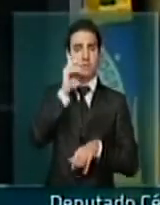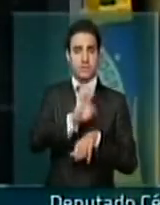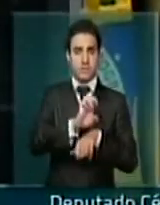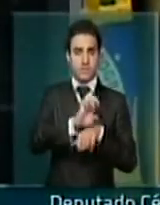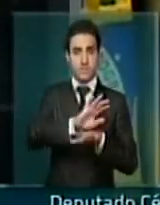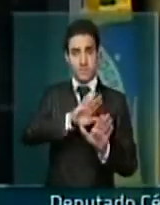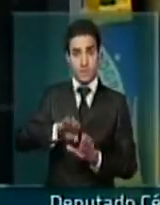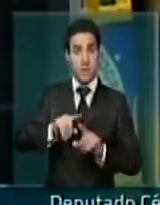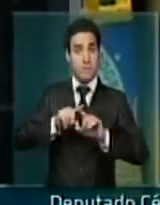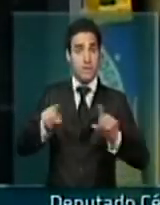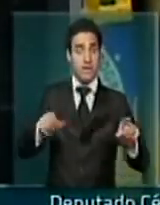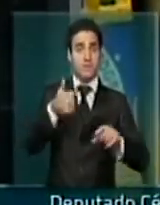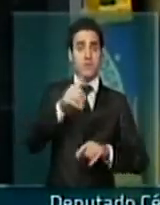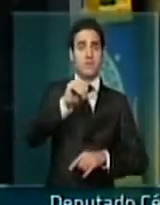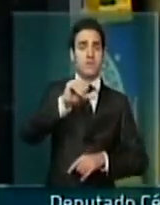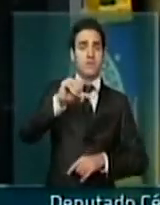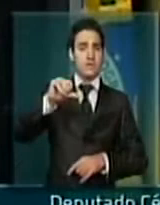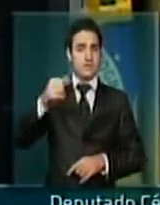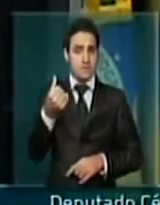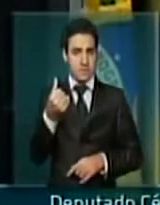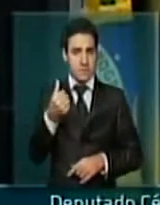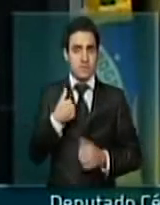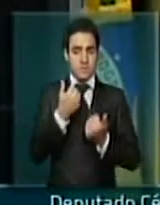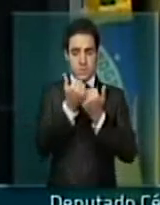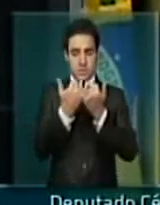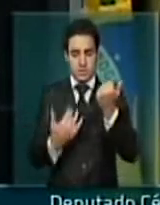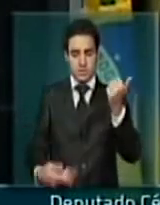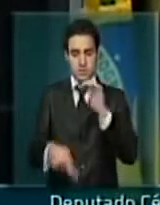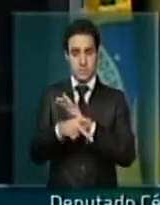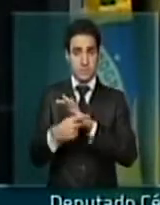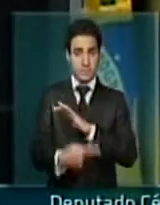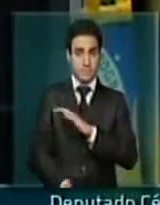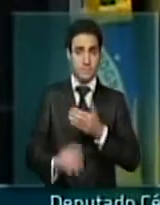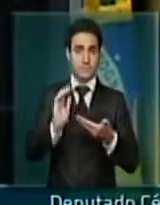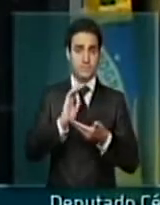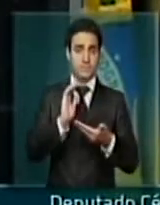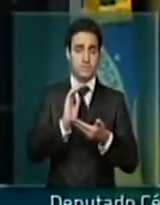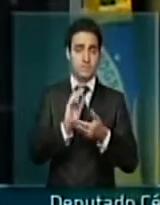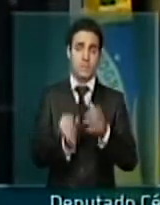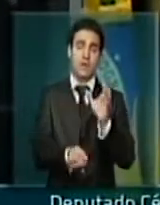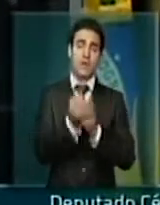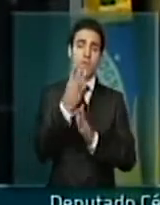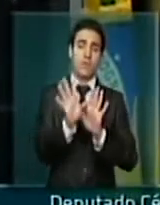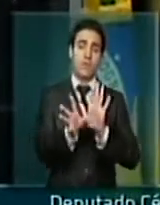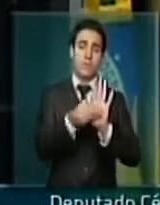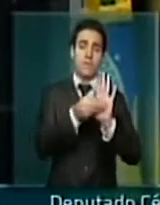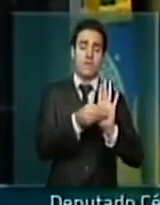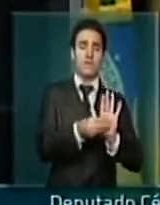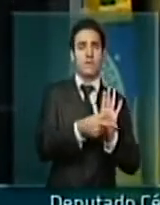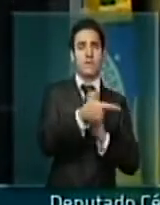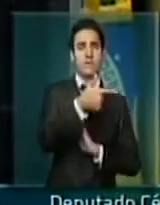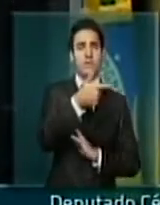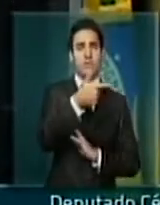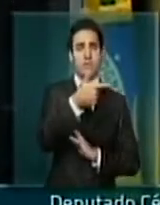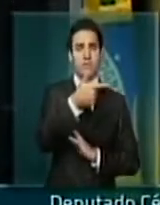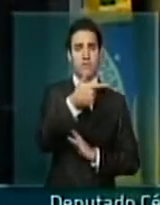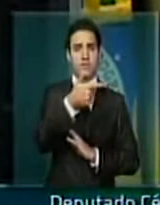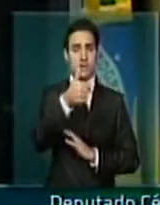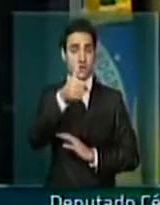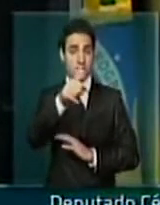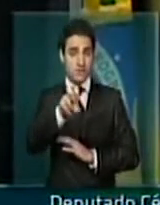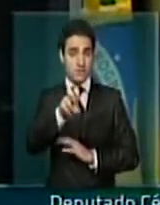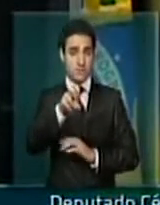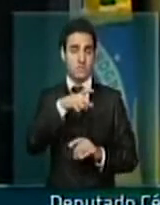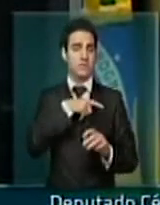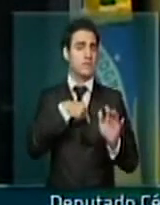em 1996, a mesa diretora desta casa apresentou a emenda constitucional número 15, que tem